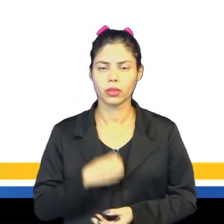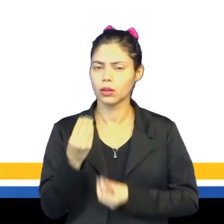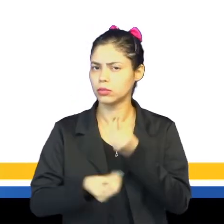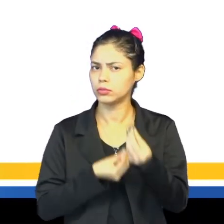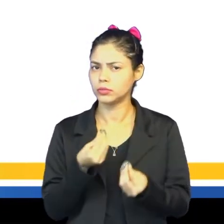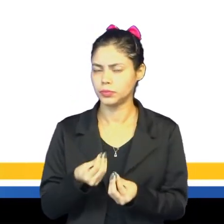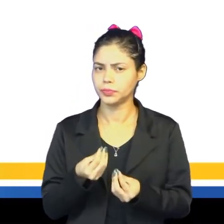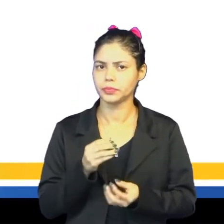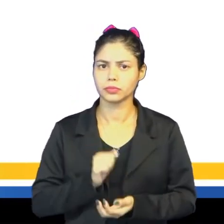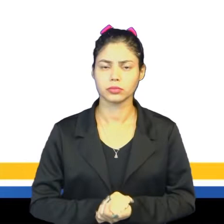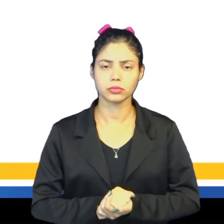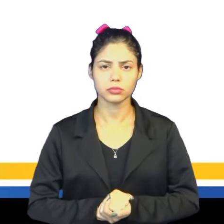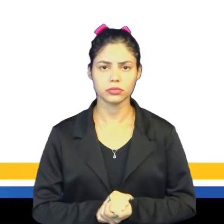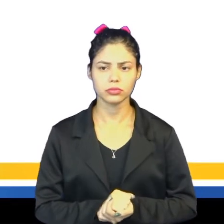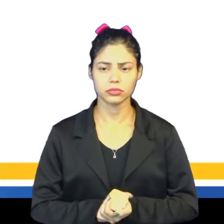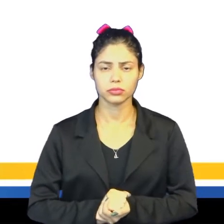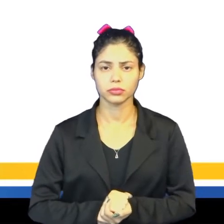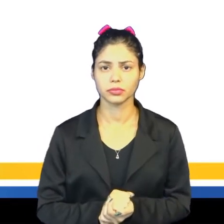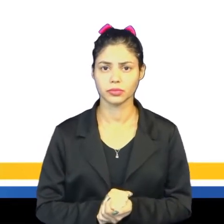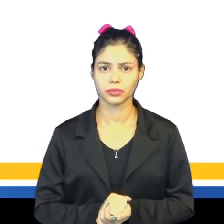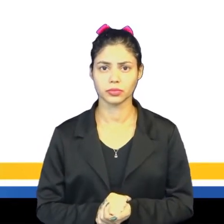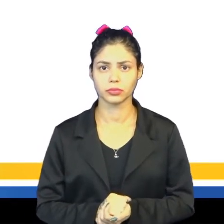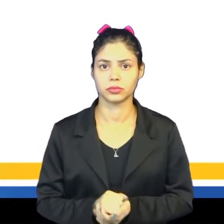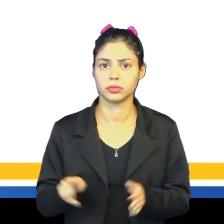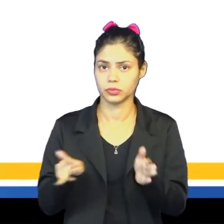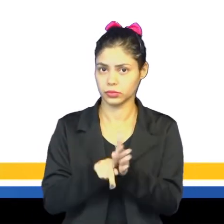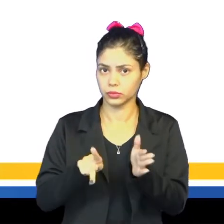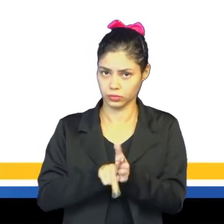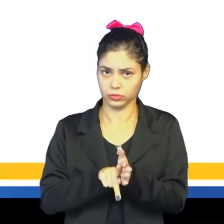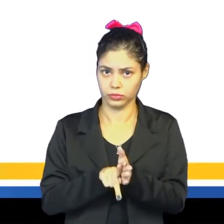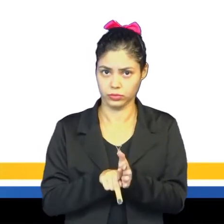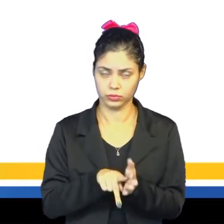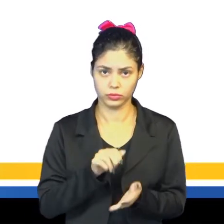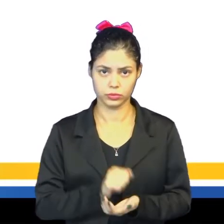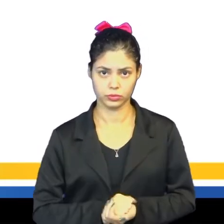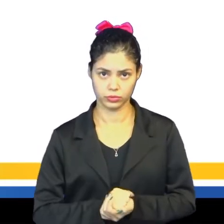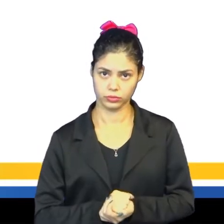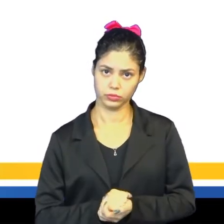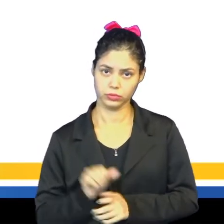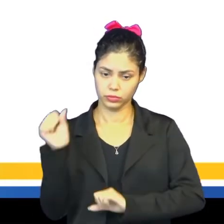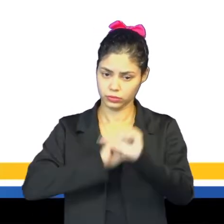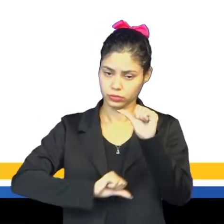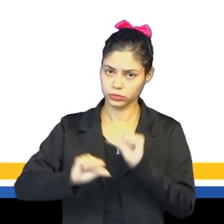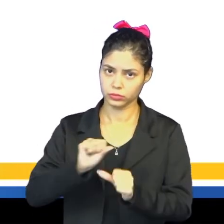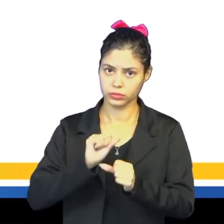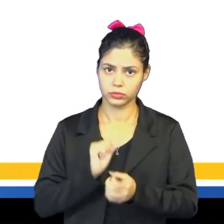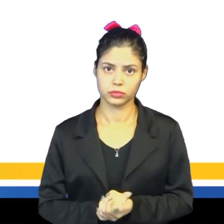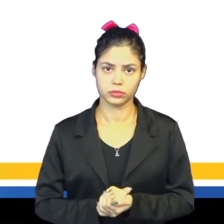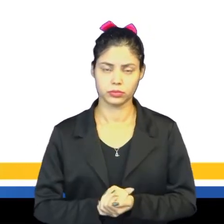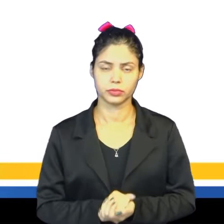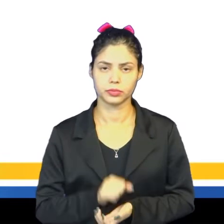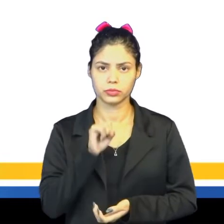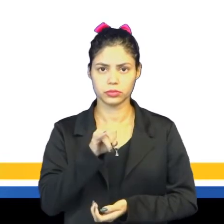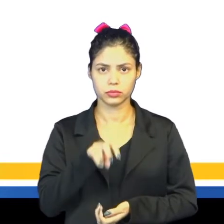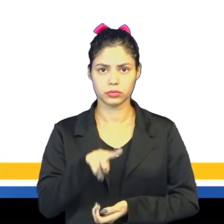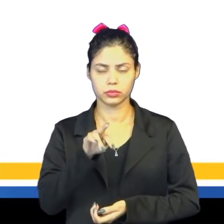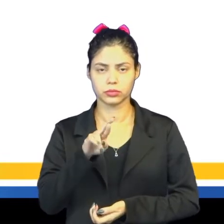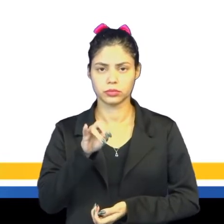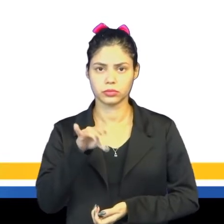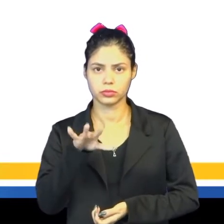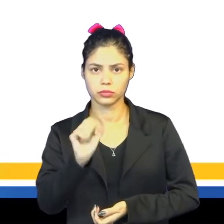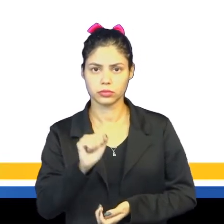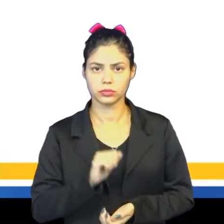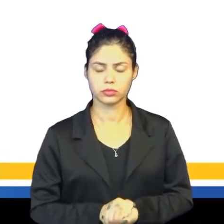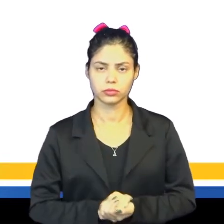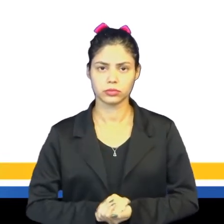Como está, tá? Como se trata de grandeza, tá? Inversa, devemos inverter uma